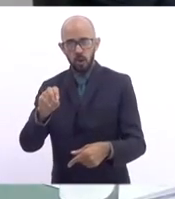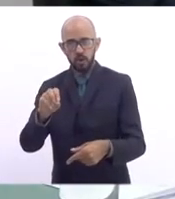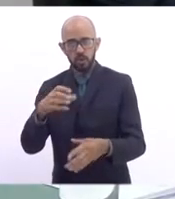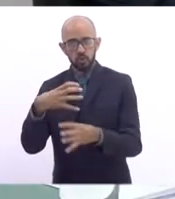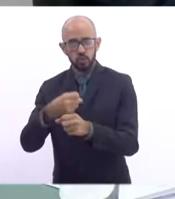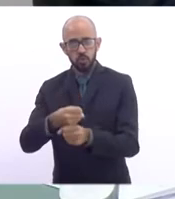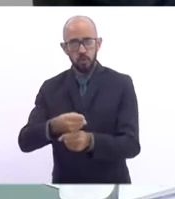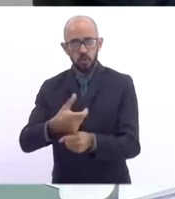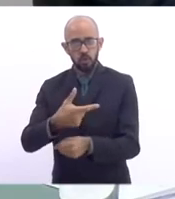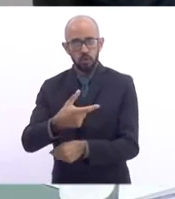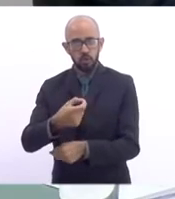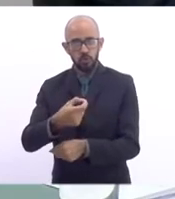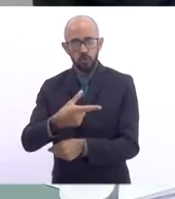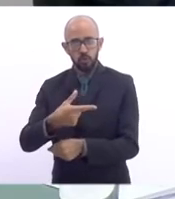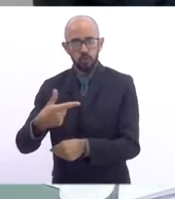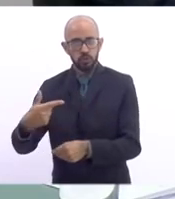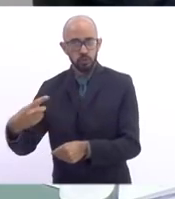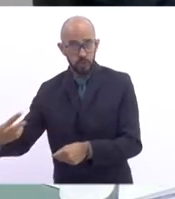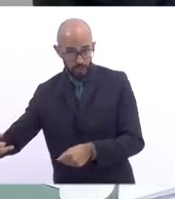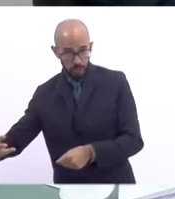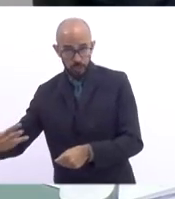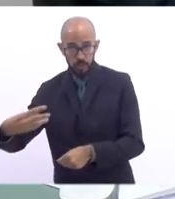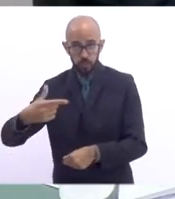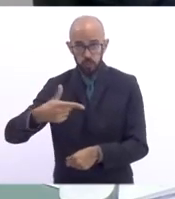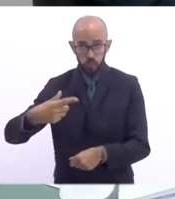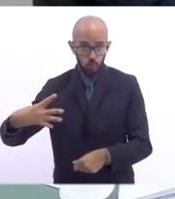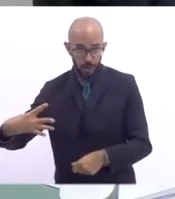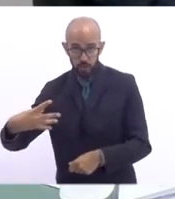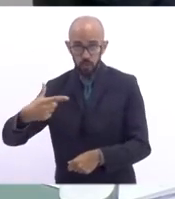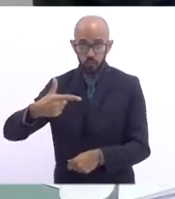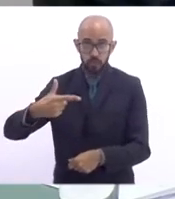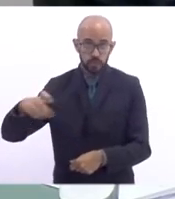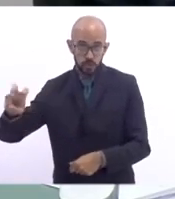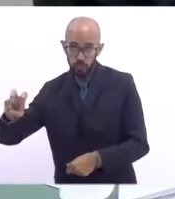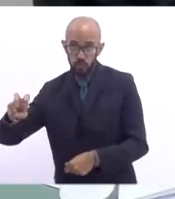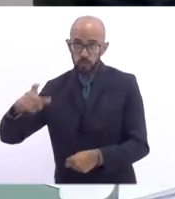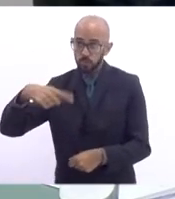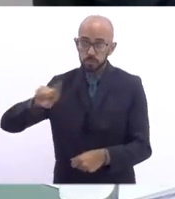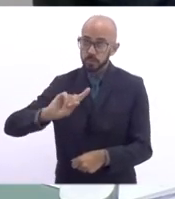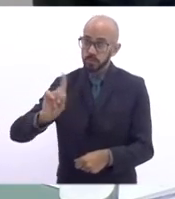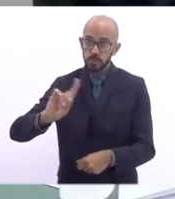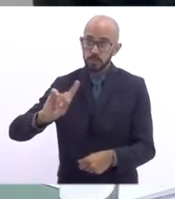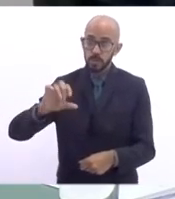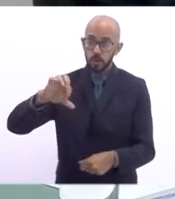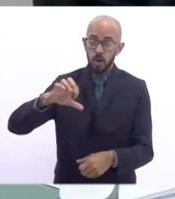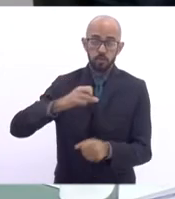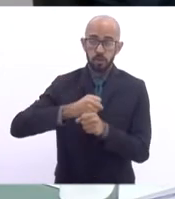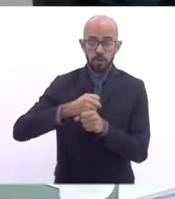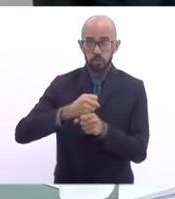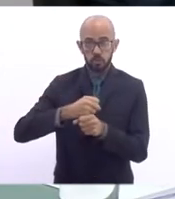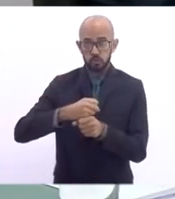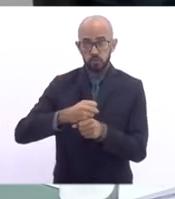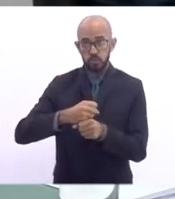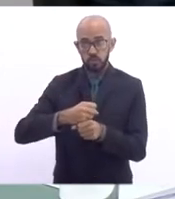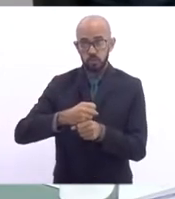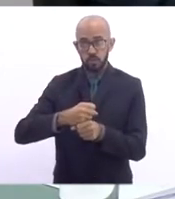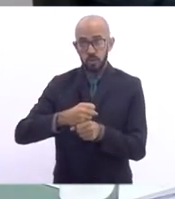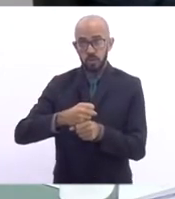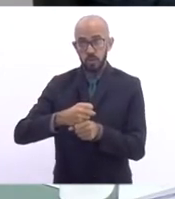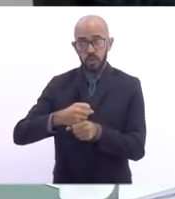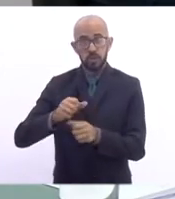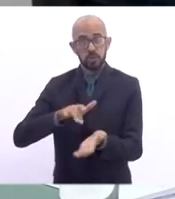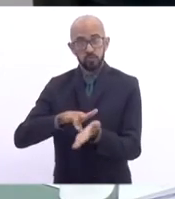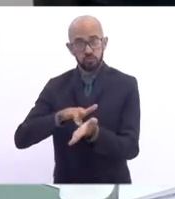25 então com a projeção não precisa nem para os nossos grande curto de Porto para ela que essa simulações estão feitas de